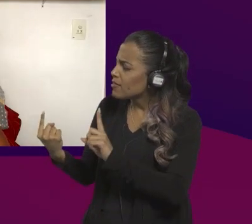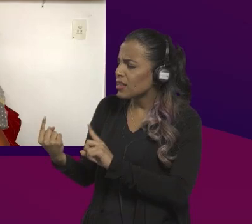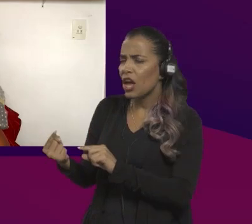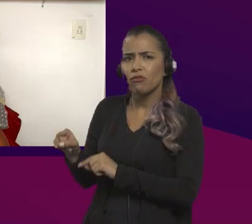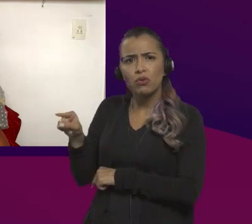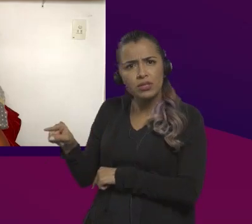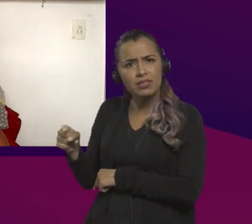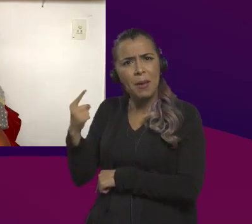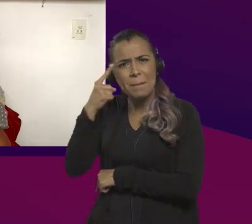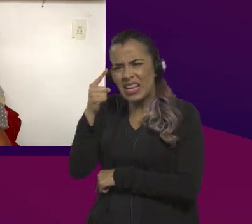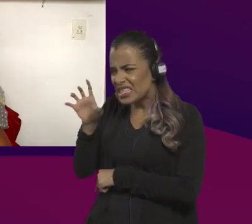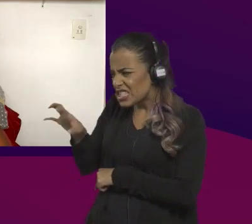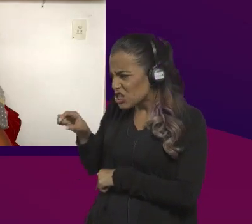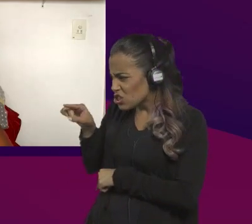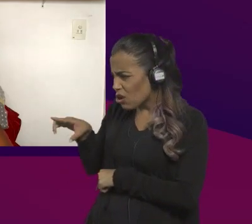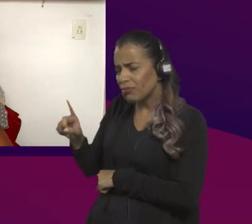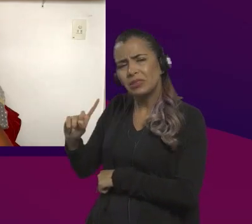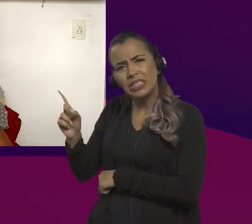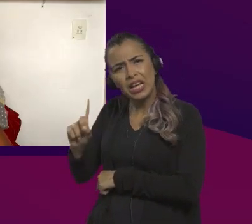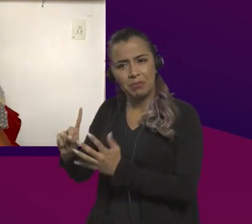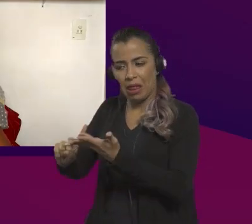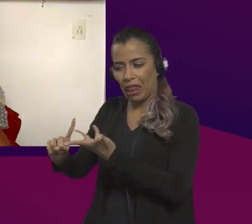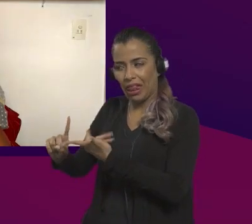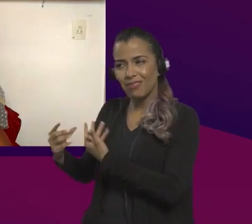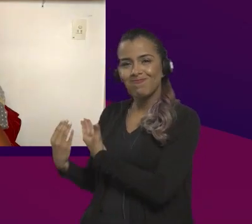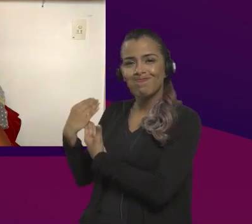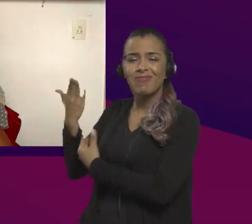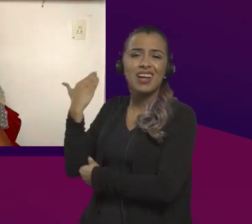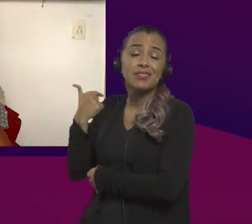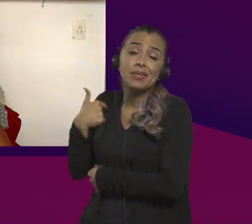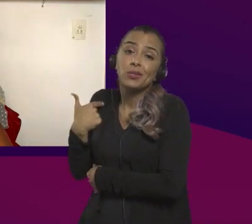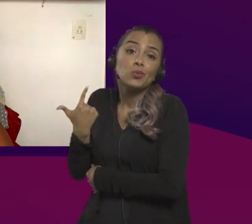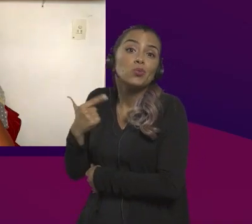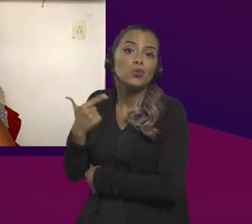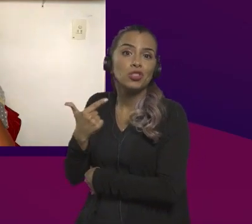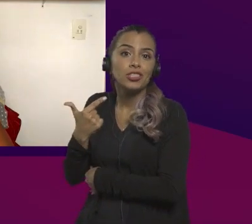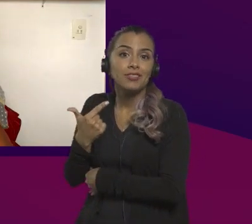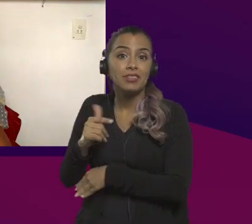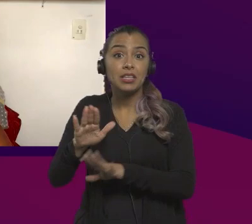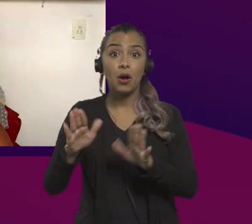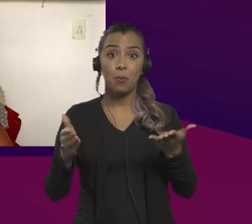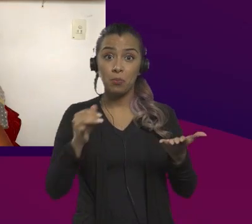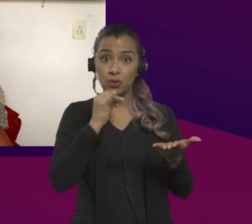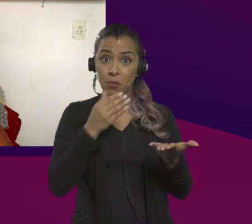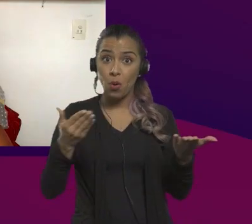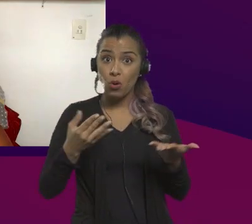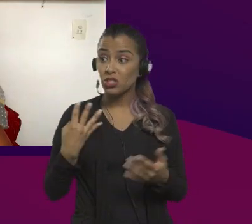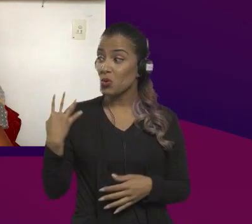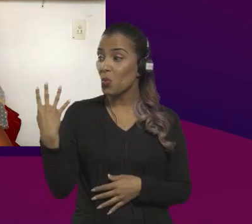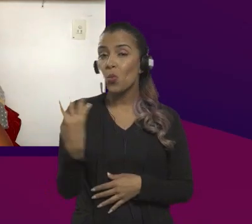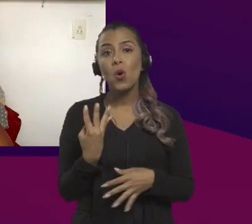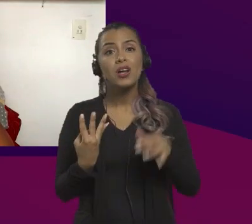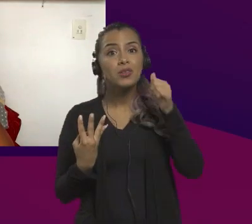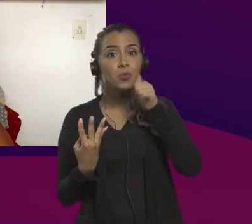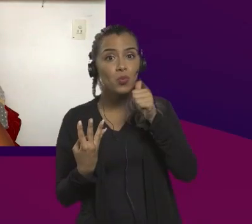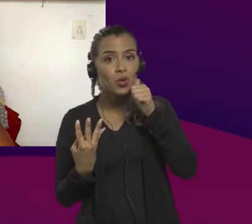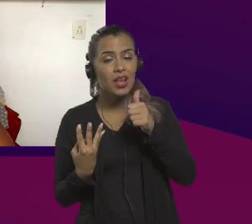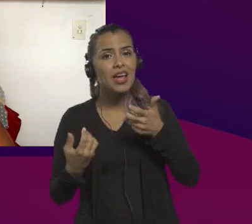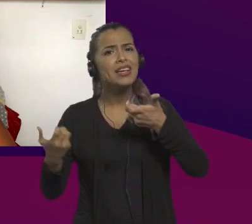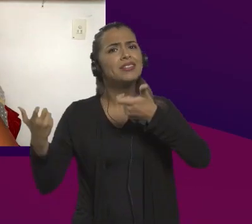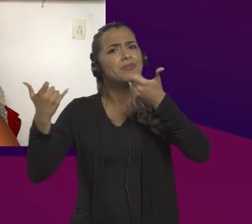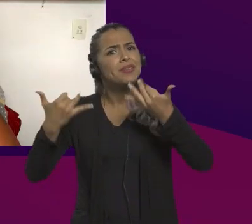coisas, que achava que aqueles problemas eram só meus. Não é, estamos aqui, quatro mulheres, falando sobre isso, e procurem